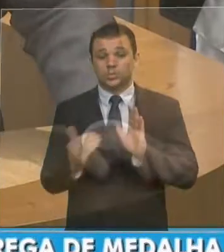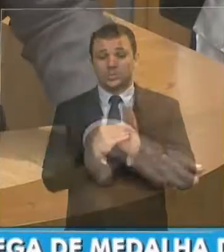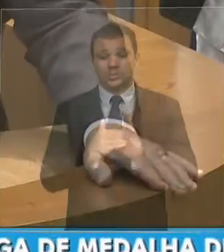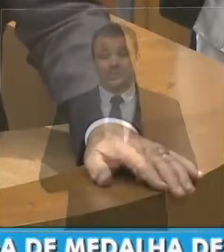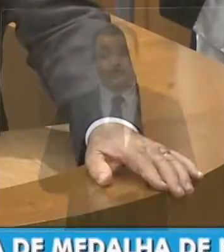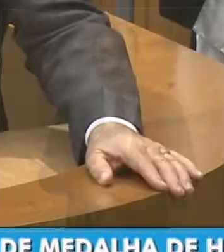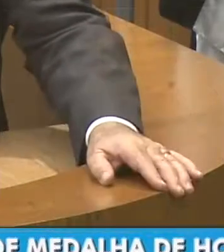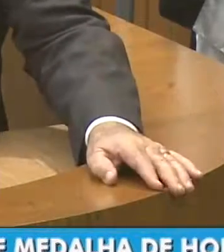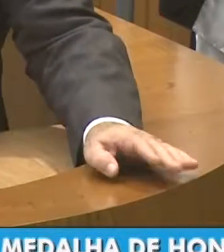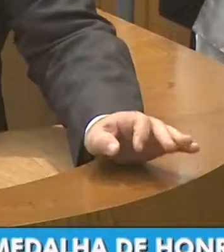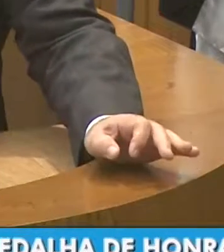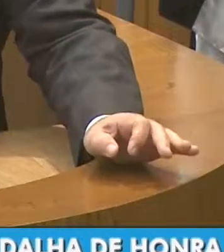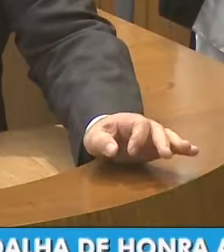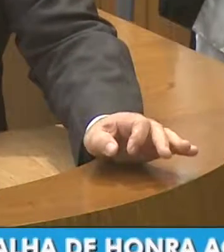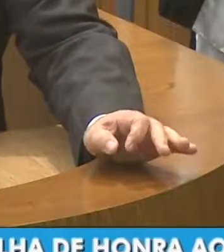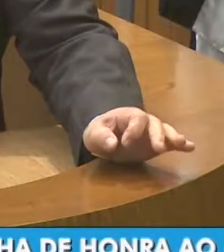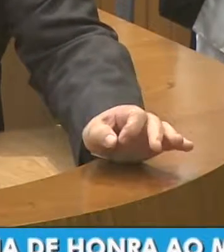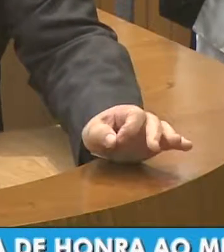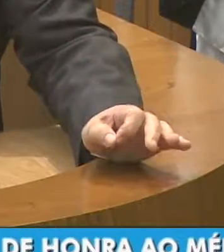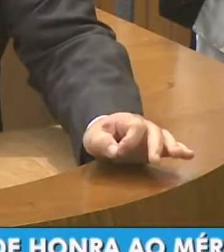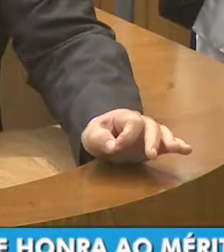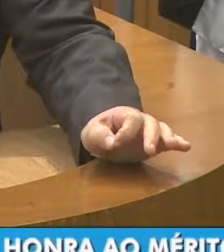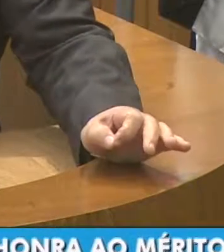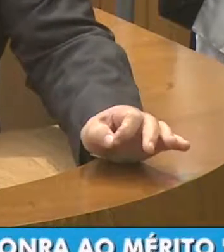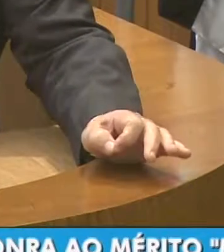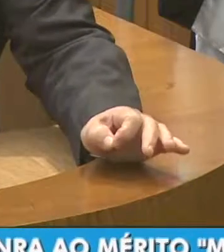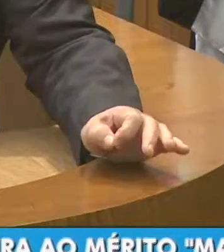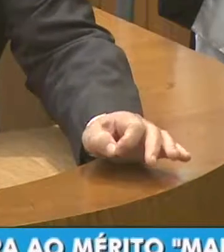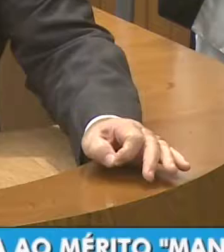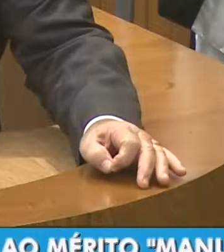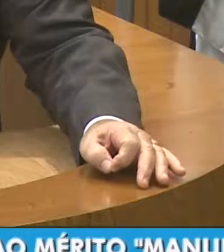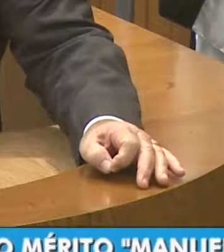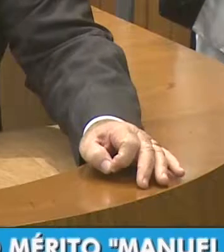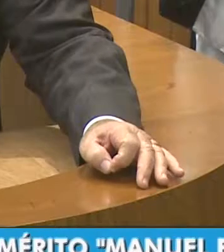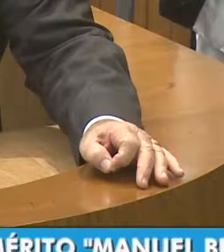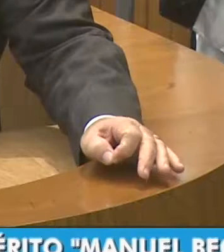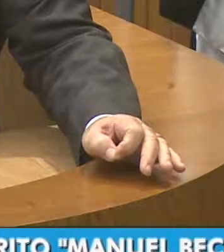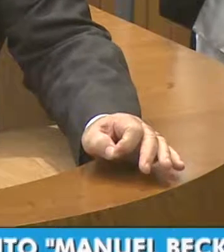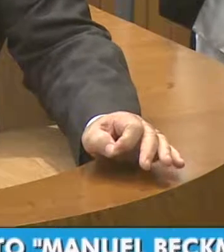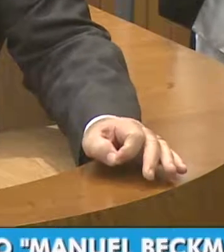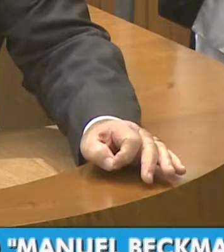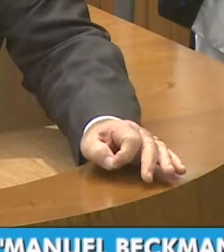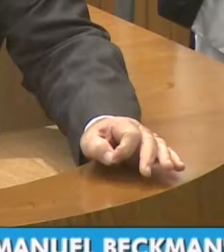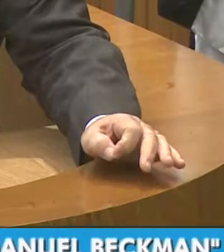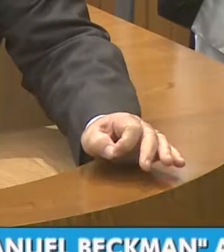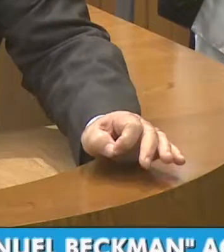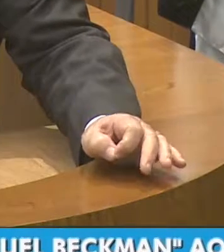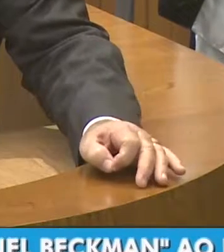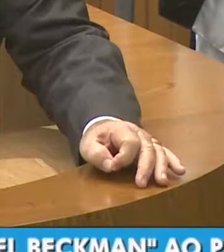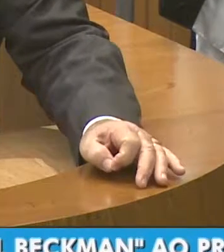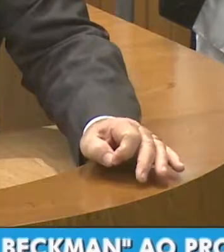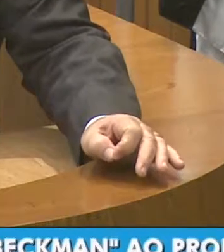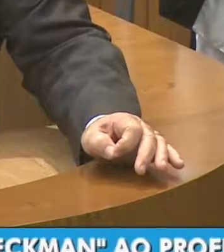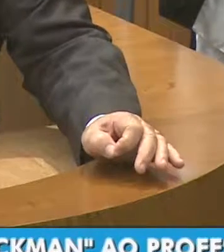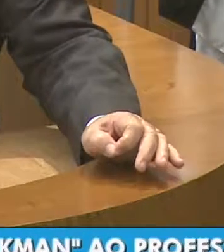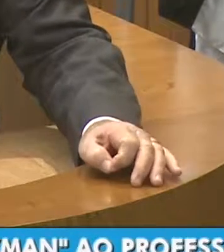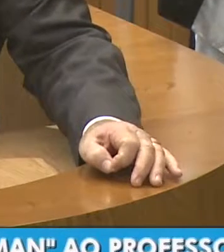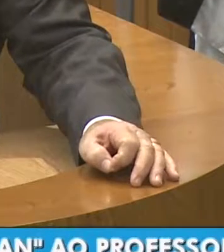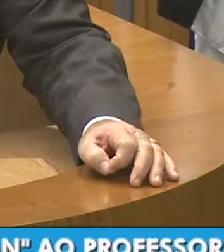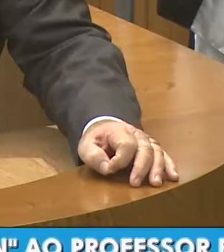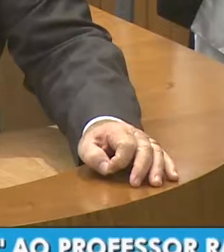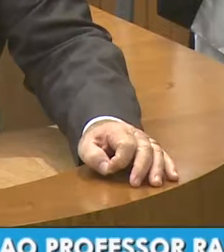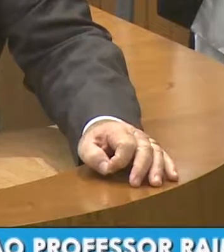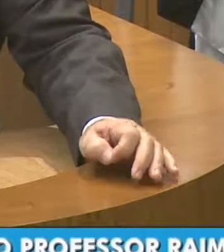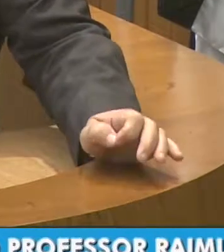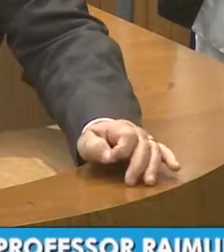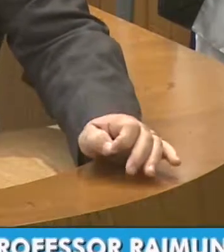Finalizando, esse é o registro de uma vida digna, dedicada e pautada na